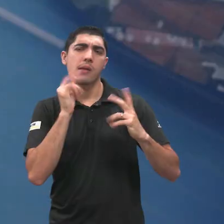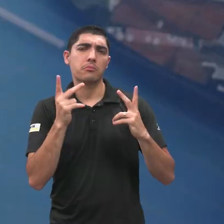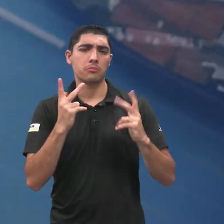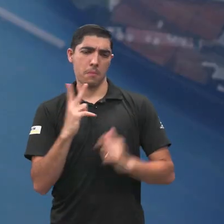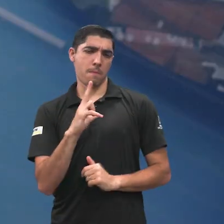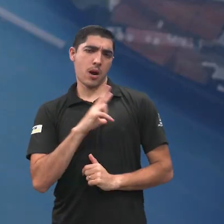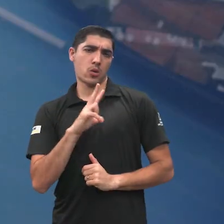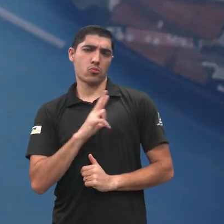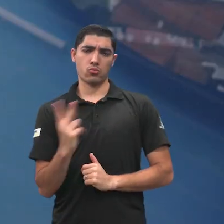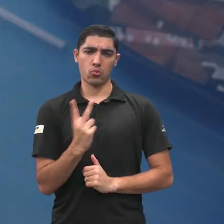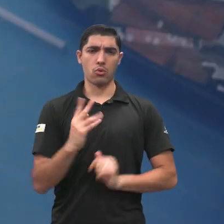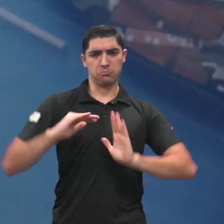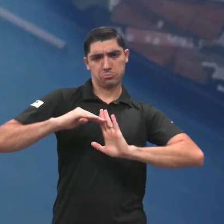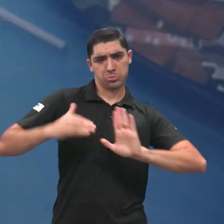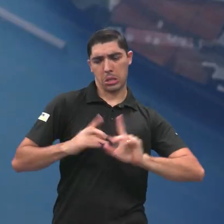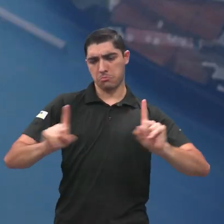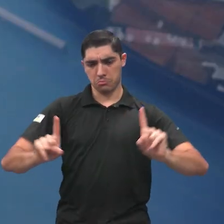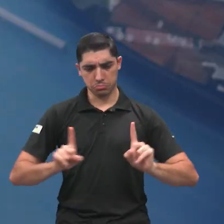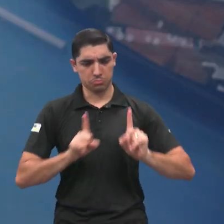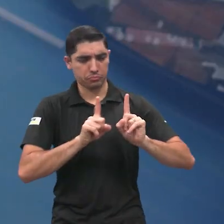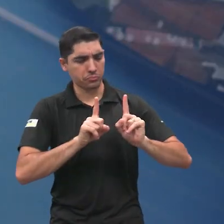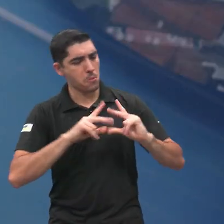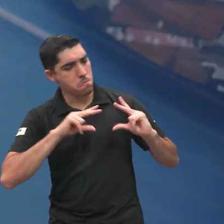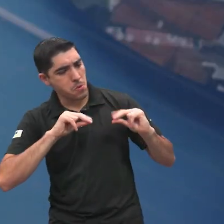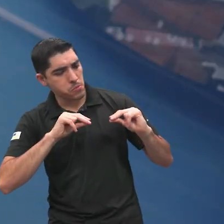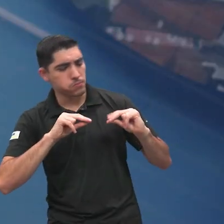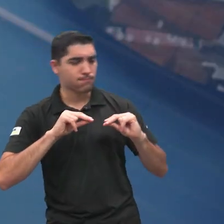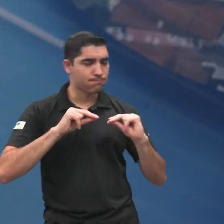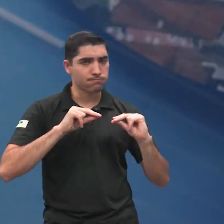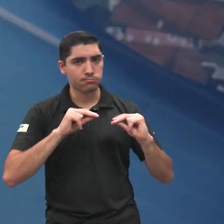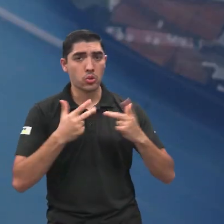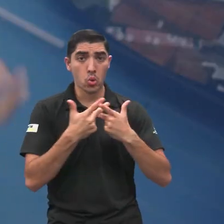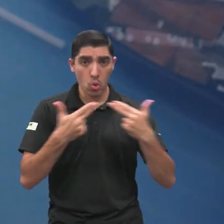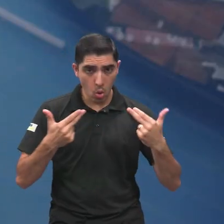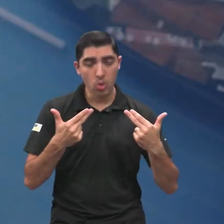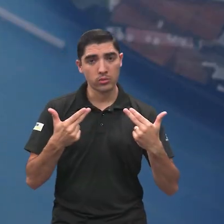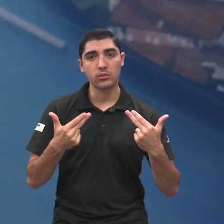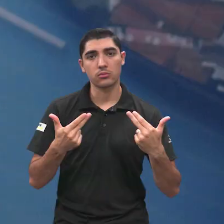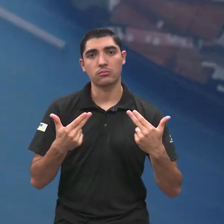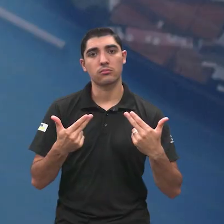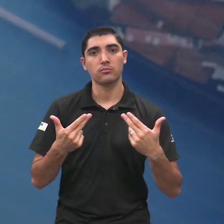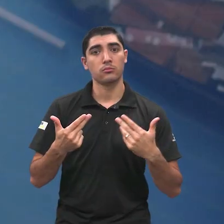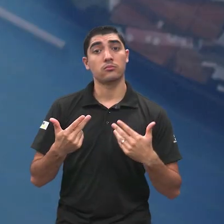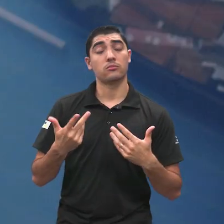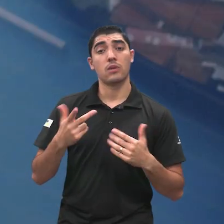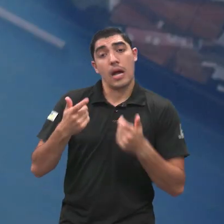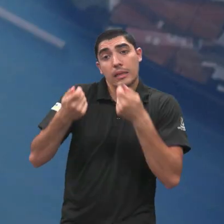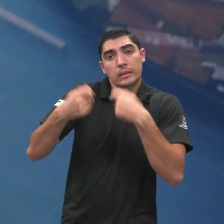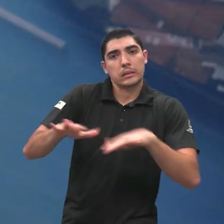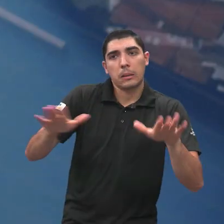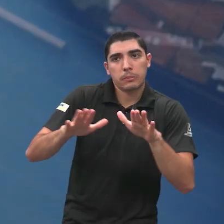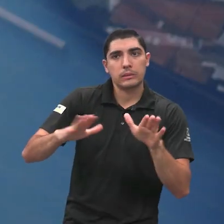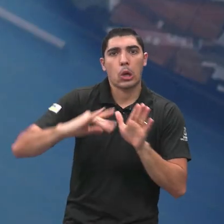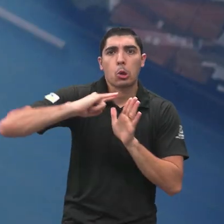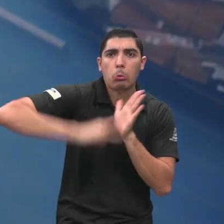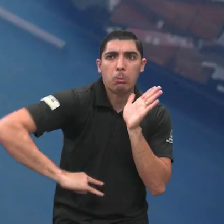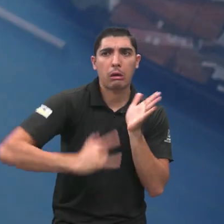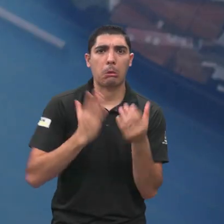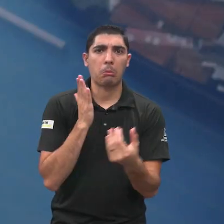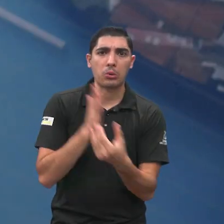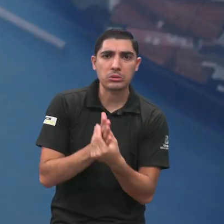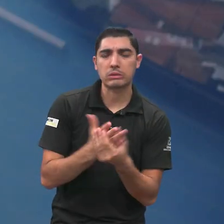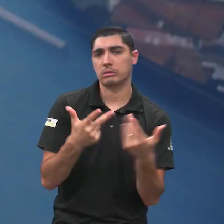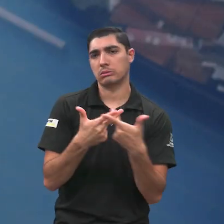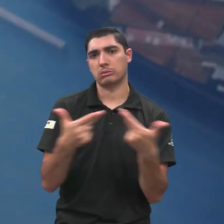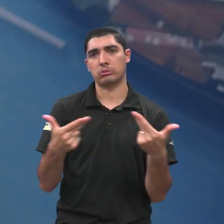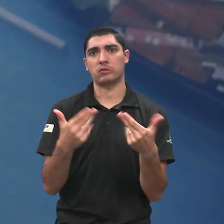Nós colocamos algumas coisas, por exemplo, convivência completa nos processos, mas se tem algum evento que